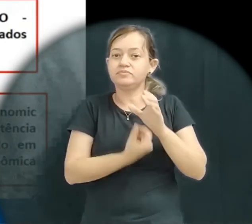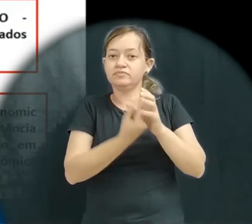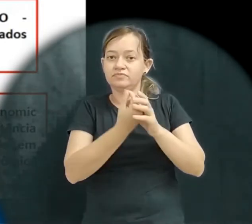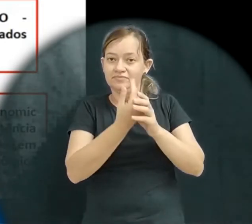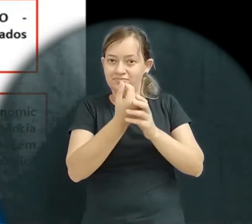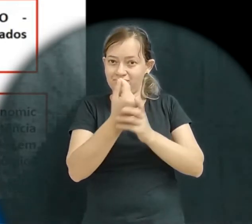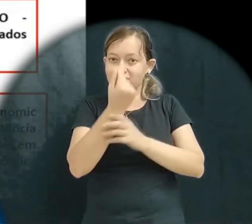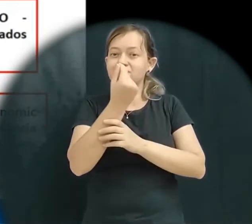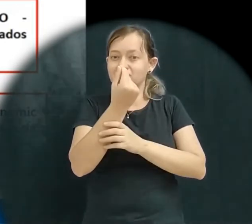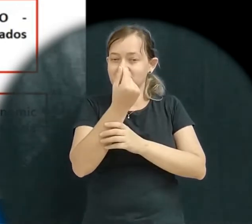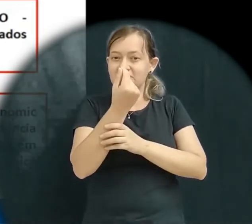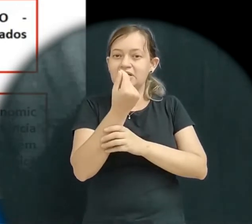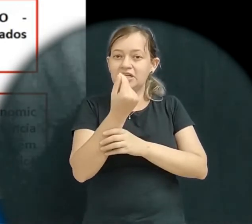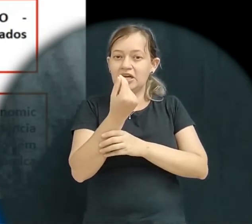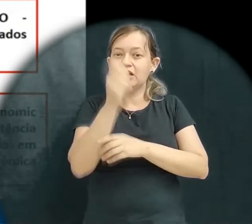economia das nações do leste europeu.